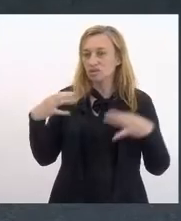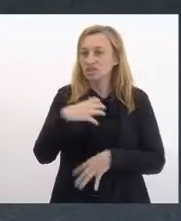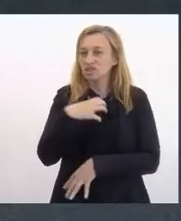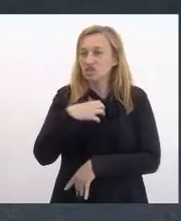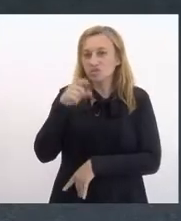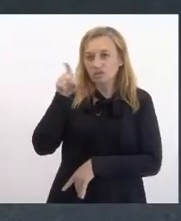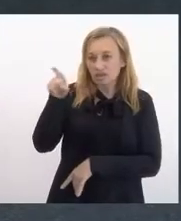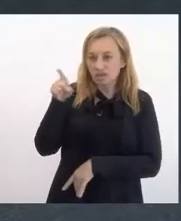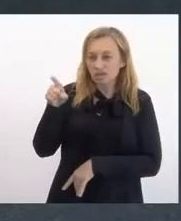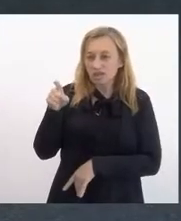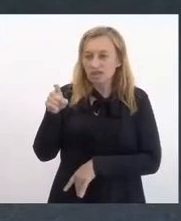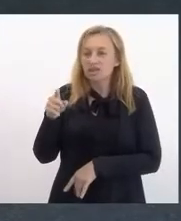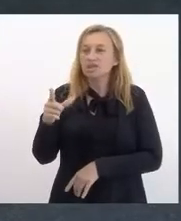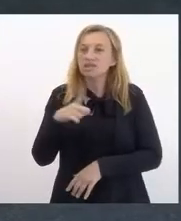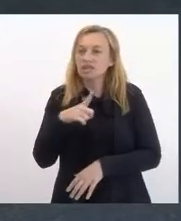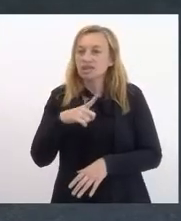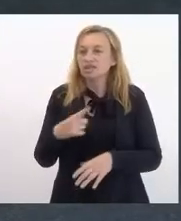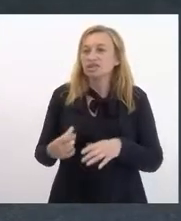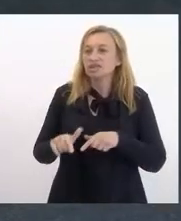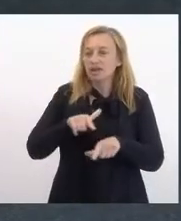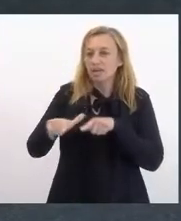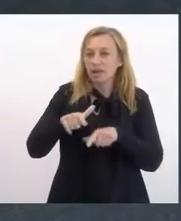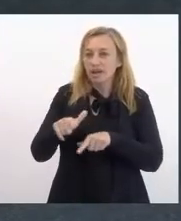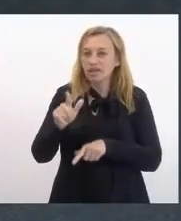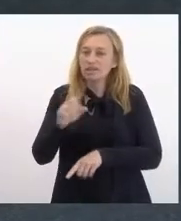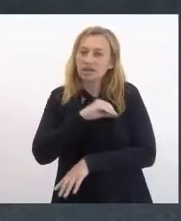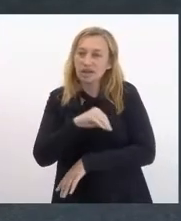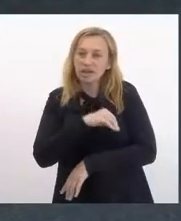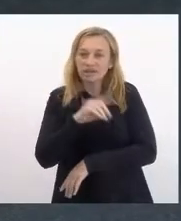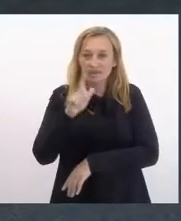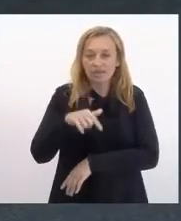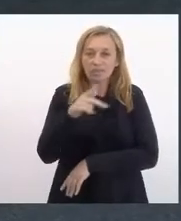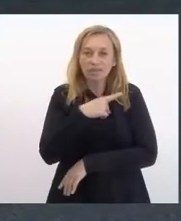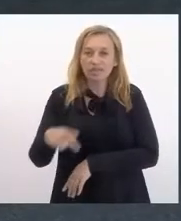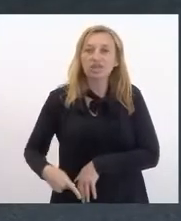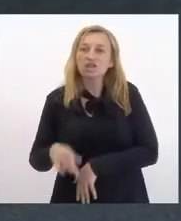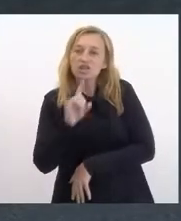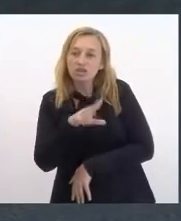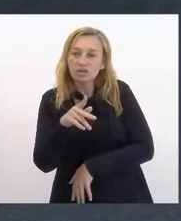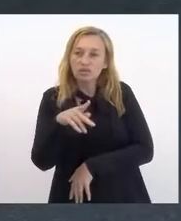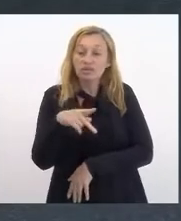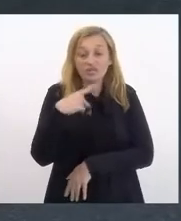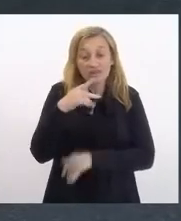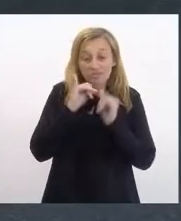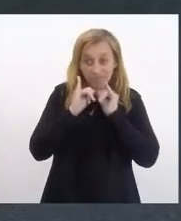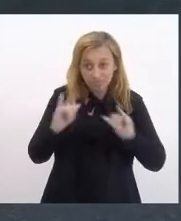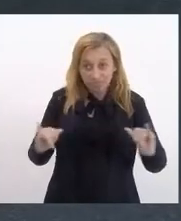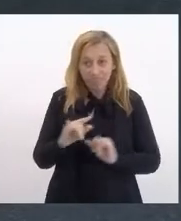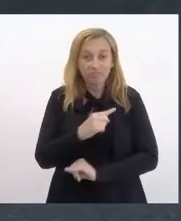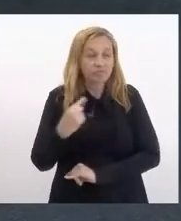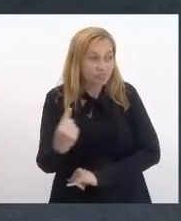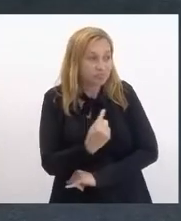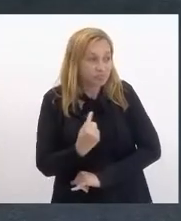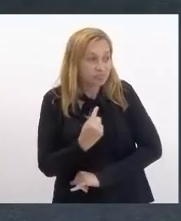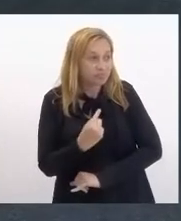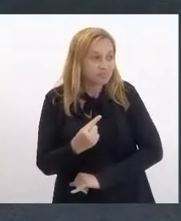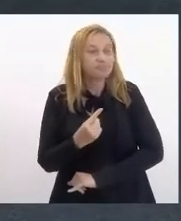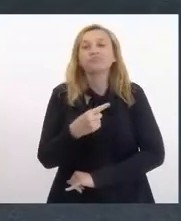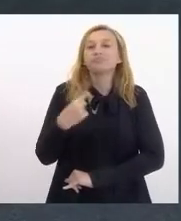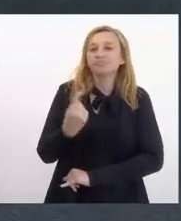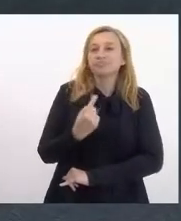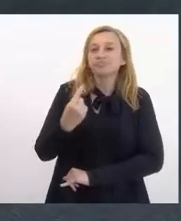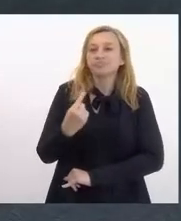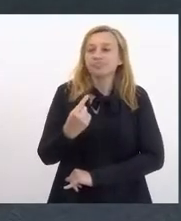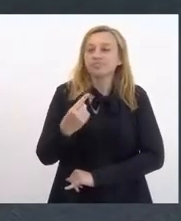turismo é geração de emprego e renda, né, presidente? Com certeza. Então, só para deixar aqui essa notícia para a gente, porque nós todos